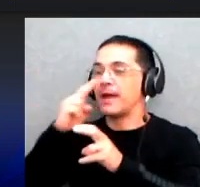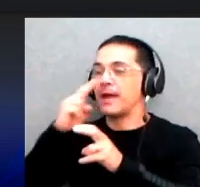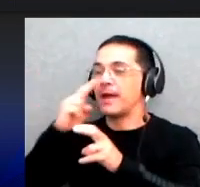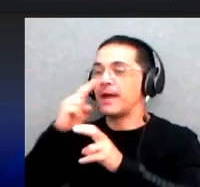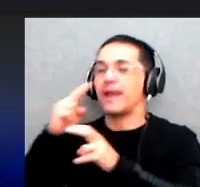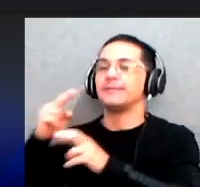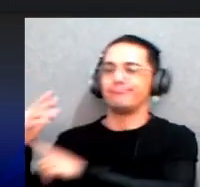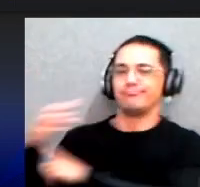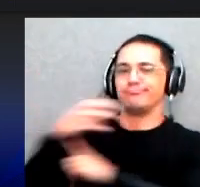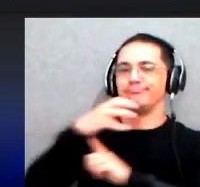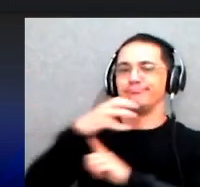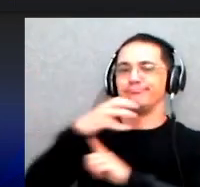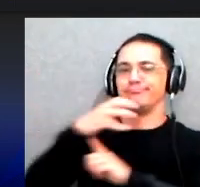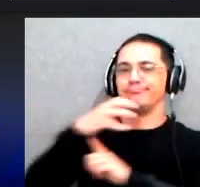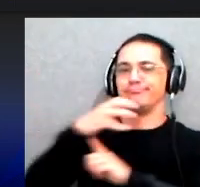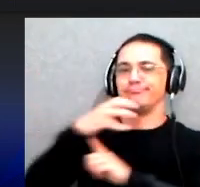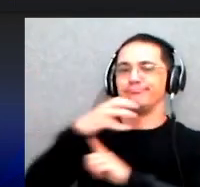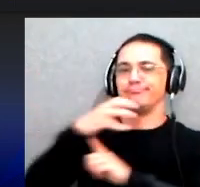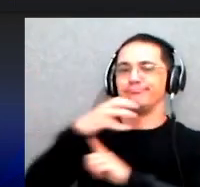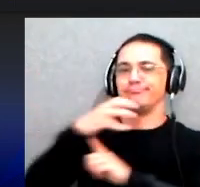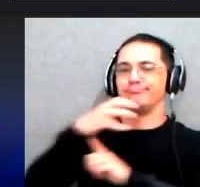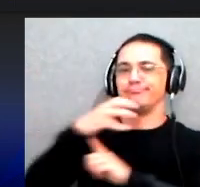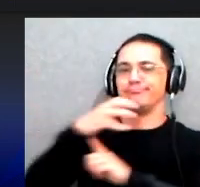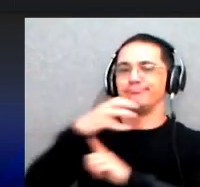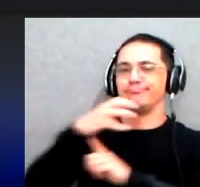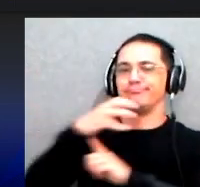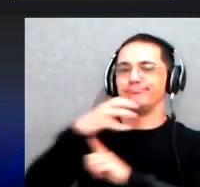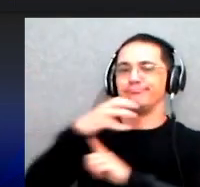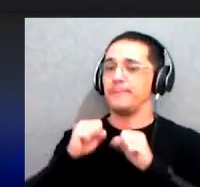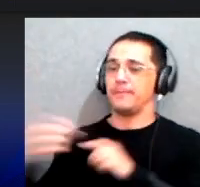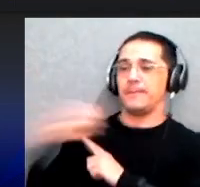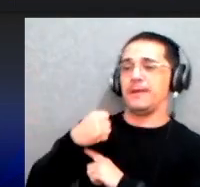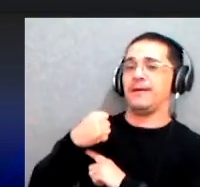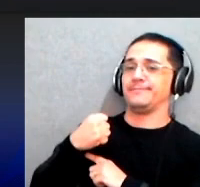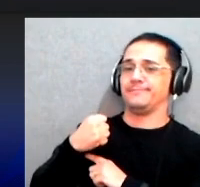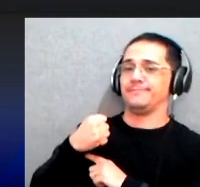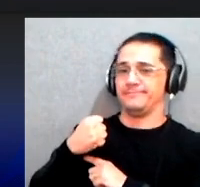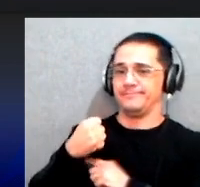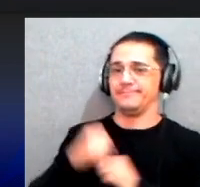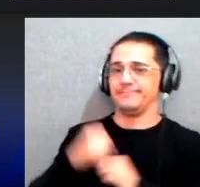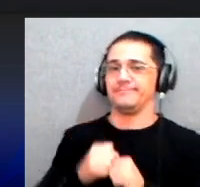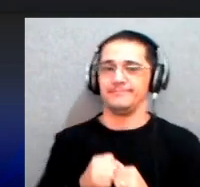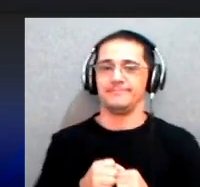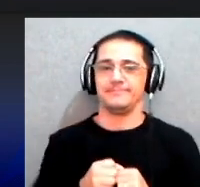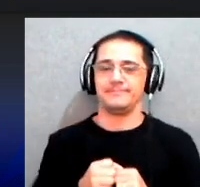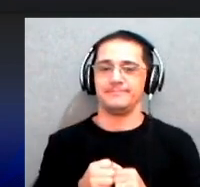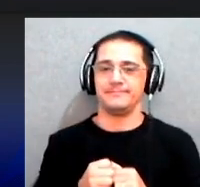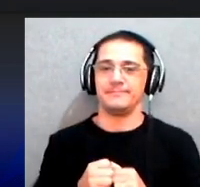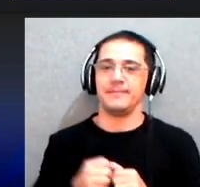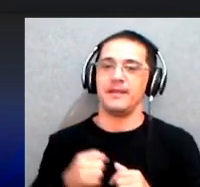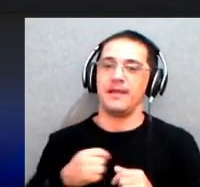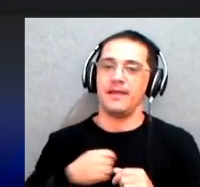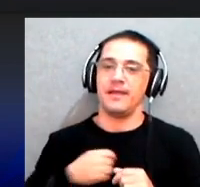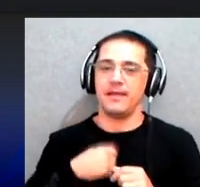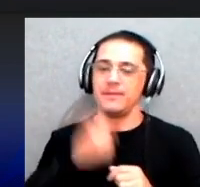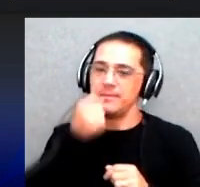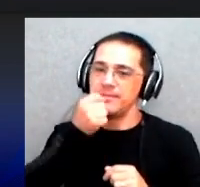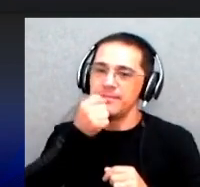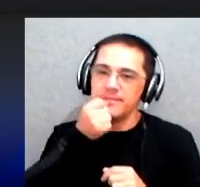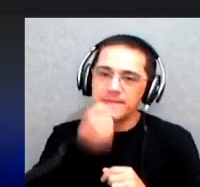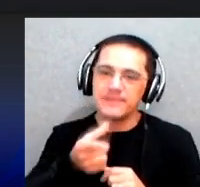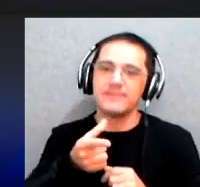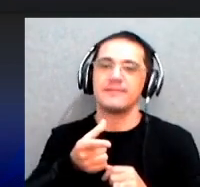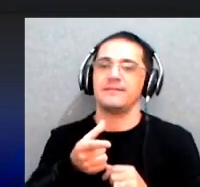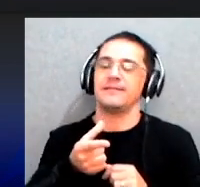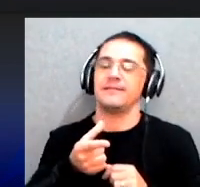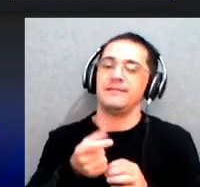vítima daquele e faço aqui, claro, de maneira jocosa, que não estão querendo que a voz